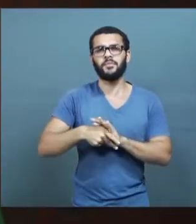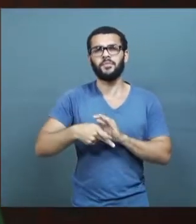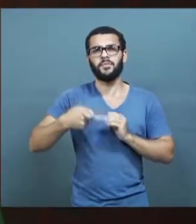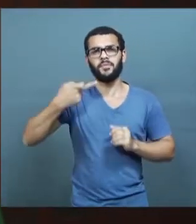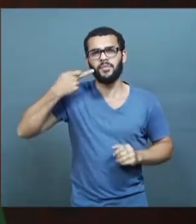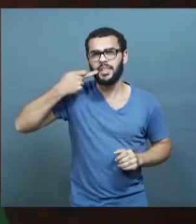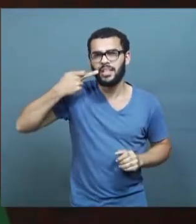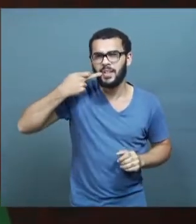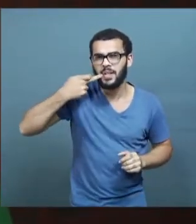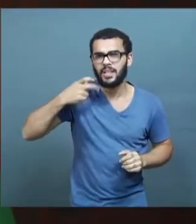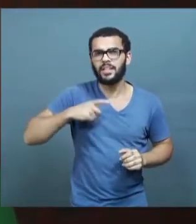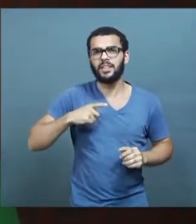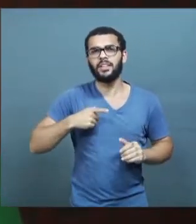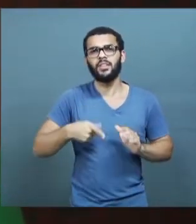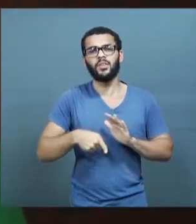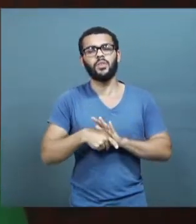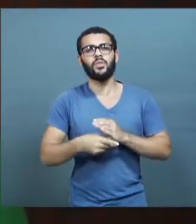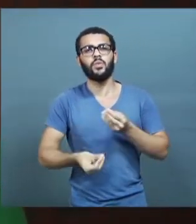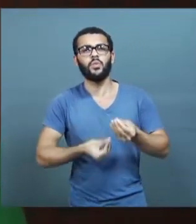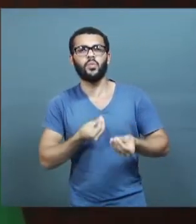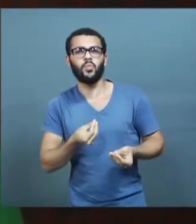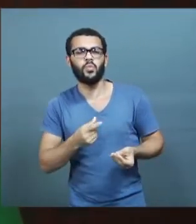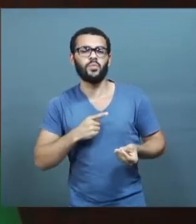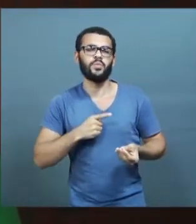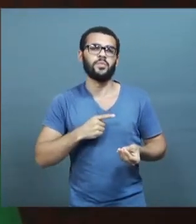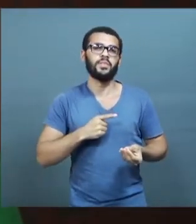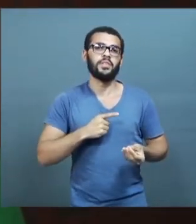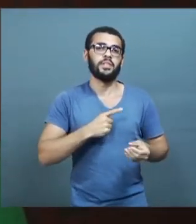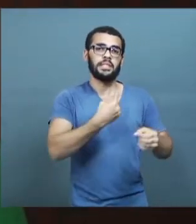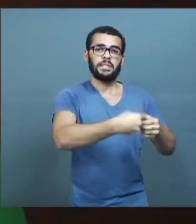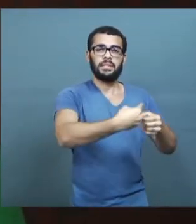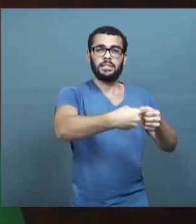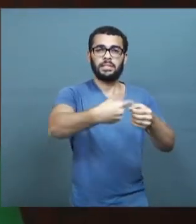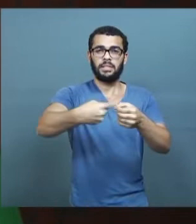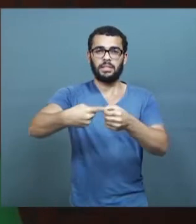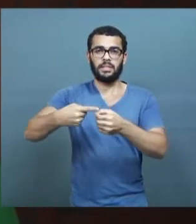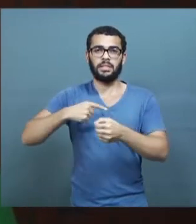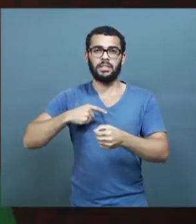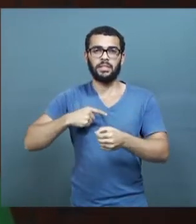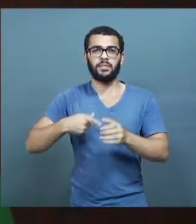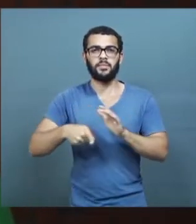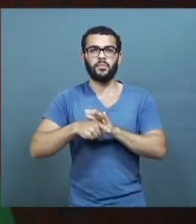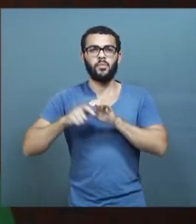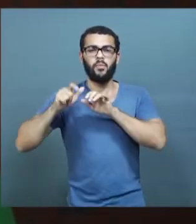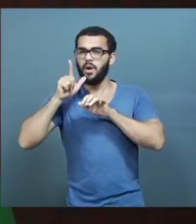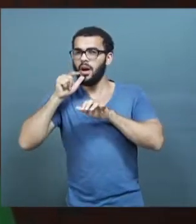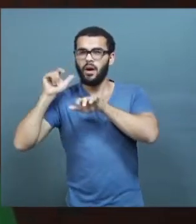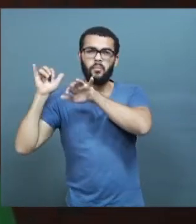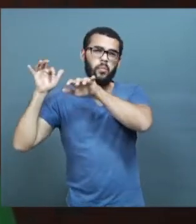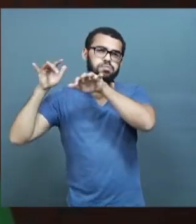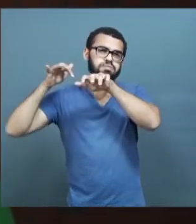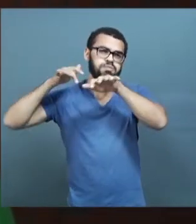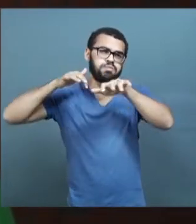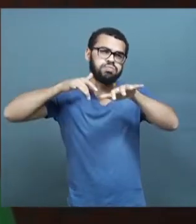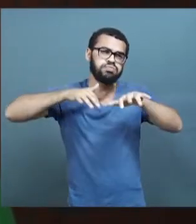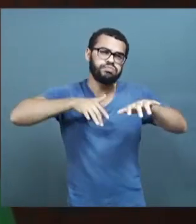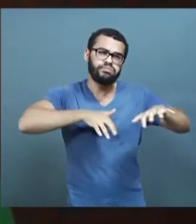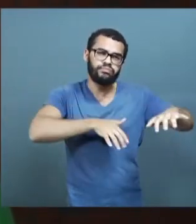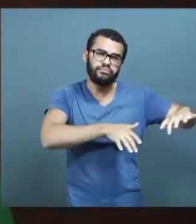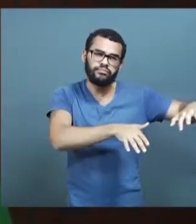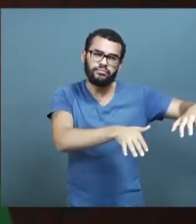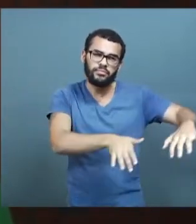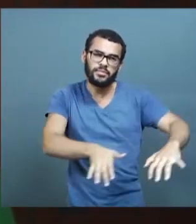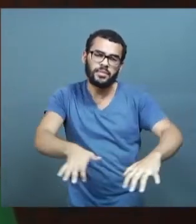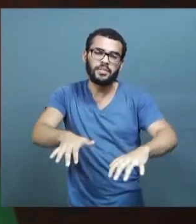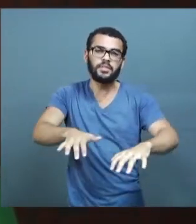particular na província de Sofala e Cabo Delgado, que houve aquelas cheias, então interessou bastante,